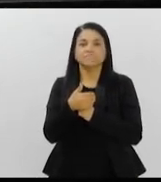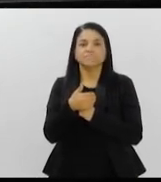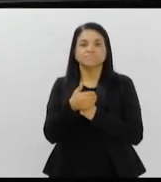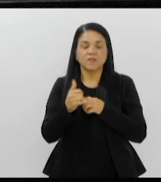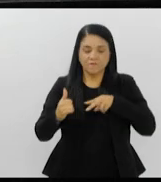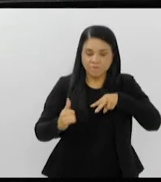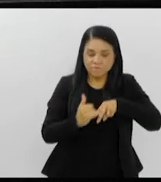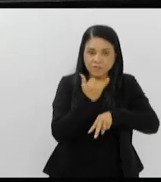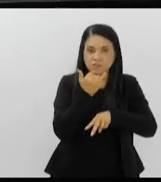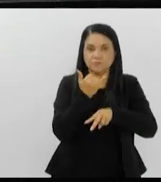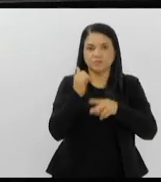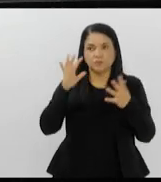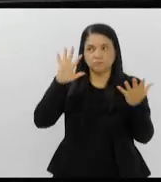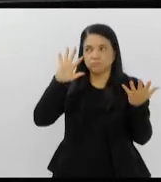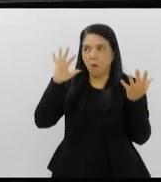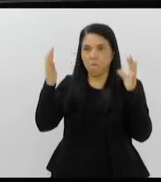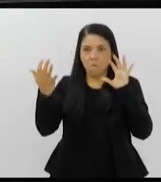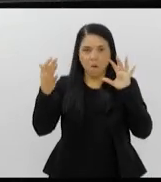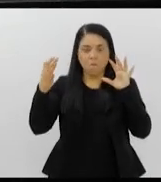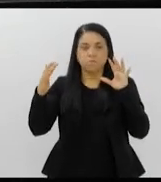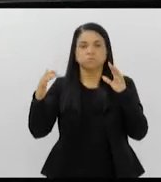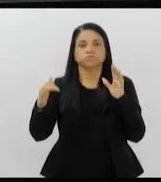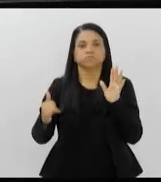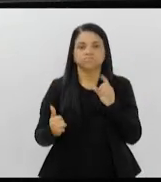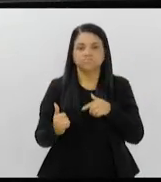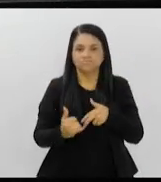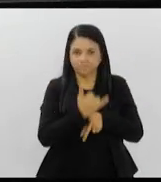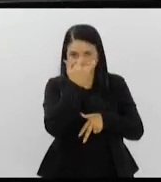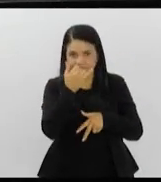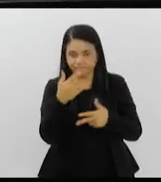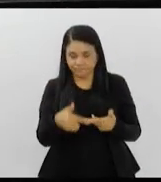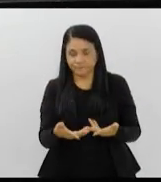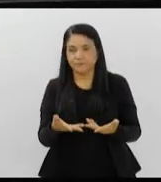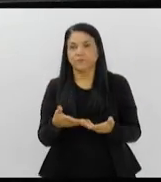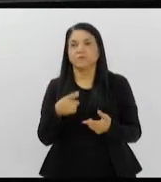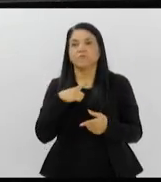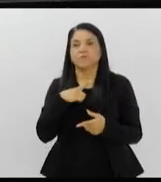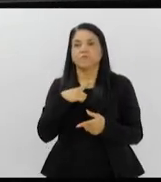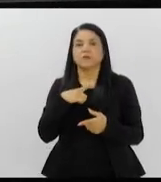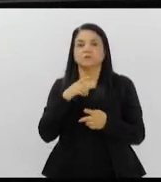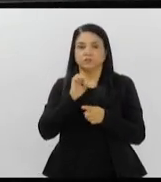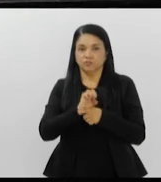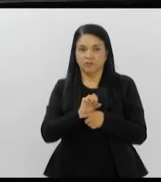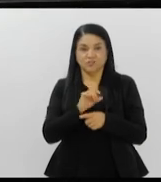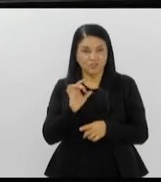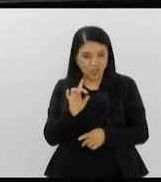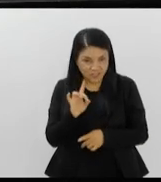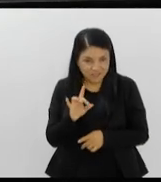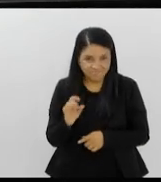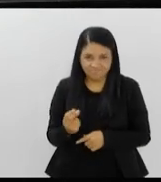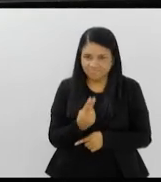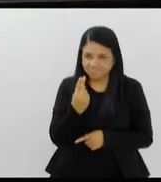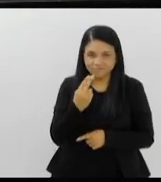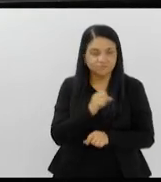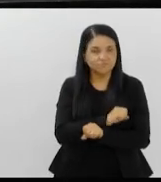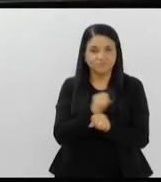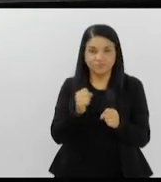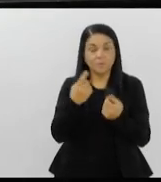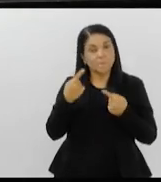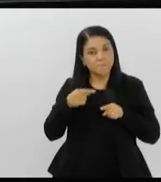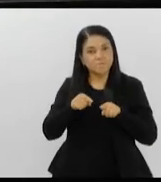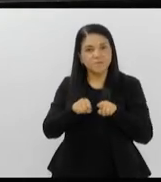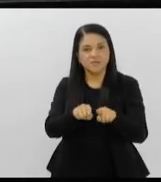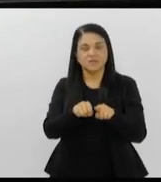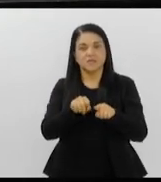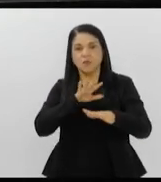vítimas dos desastres socioambientais que ocorrem no nosso Estado. Esse trabalho a gente não faz sozinho. A gente faz em parceria com uma rede